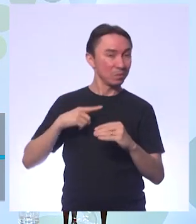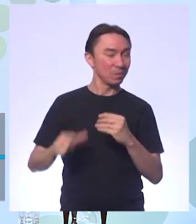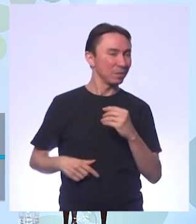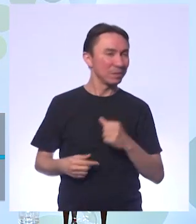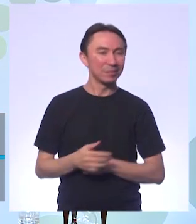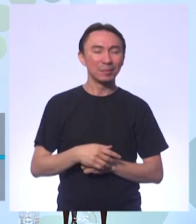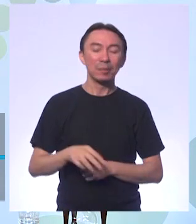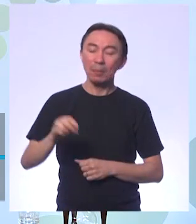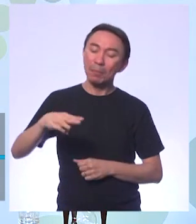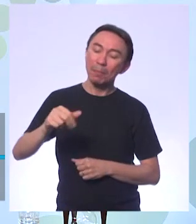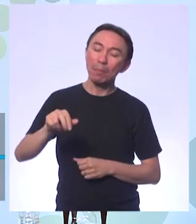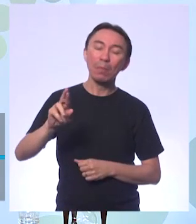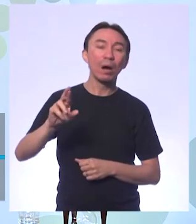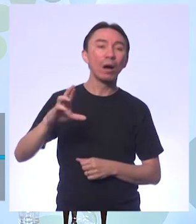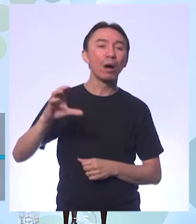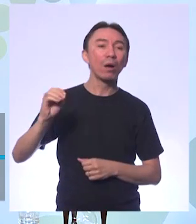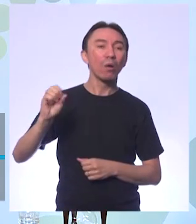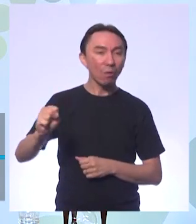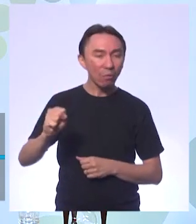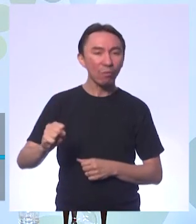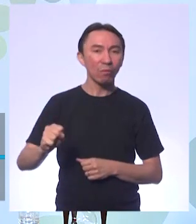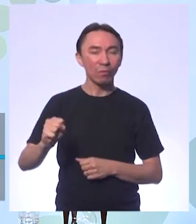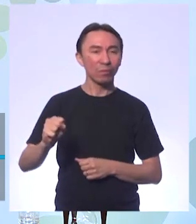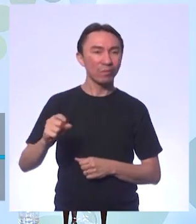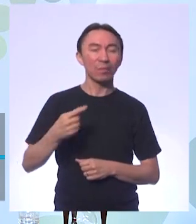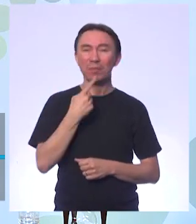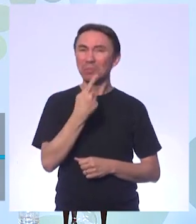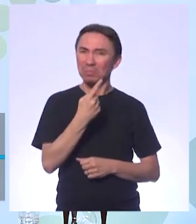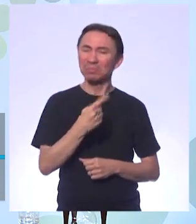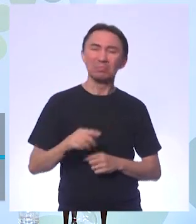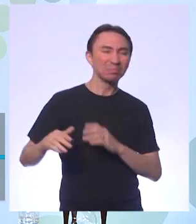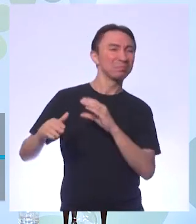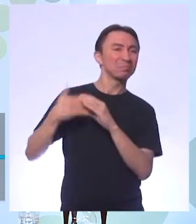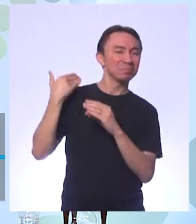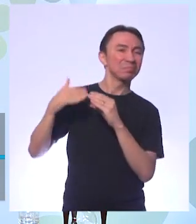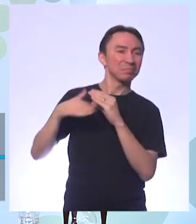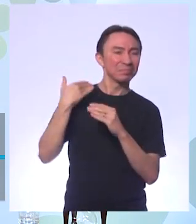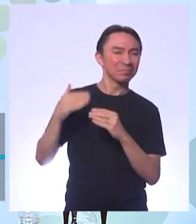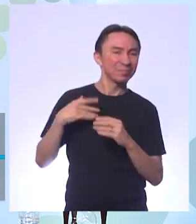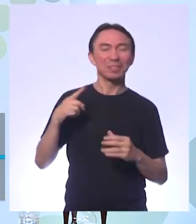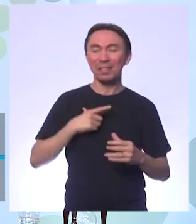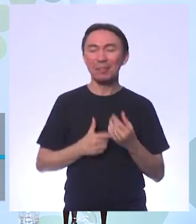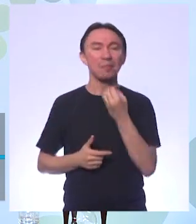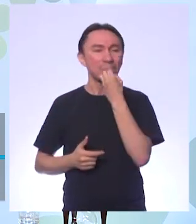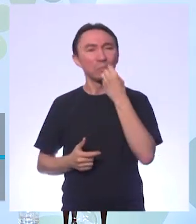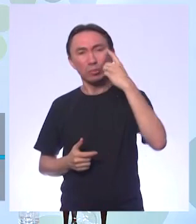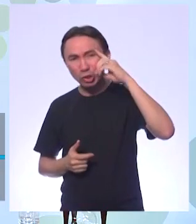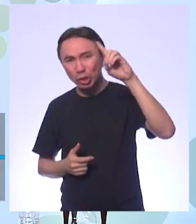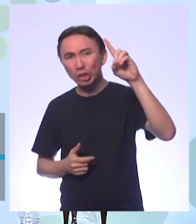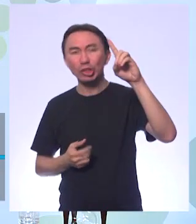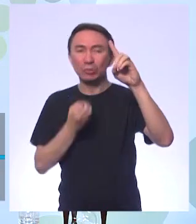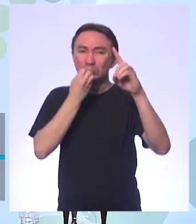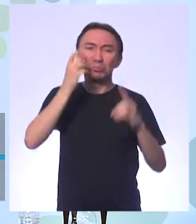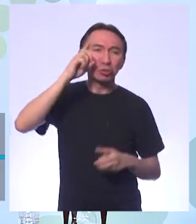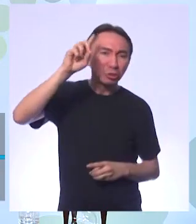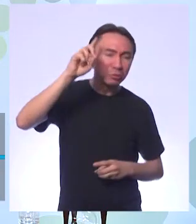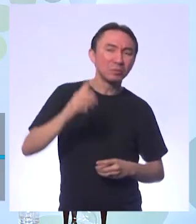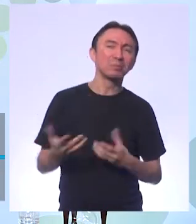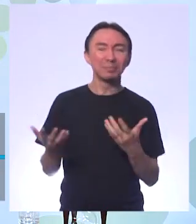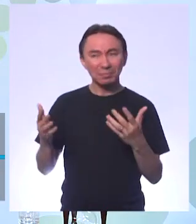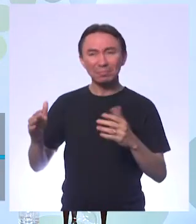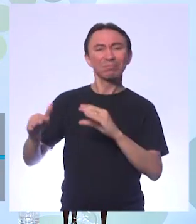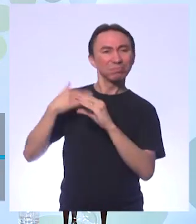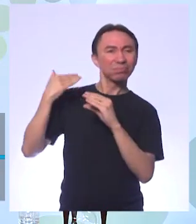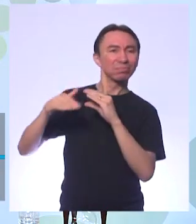Promarco Fábio, de Caçapava. Então, assim, por enquanto, aí um ótimo dia a todos. E é isso aí, pessoal. Ó, vai me mandando